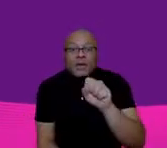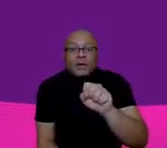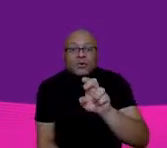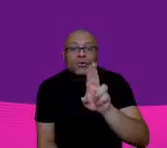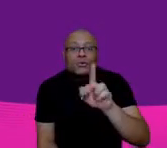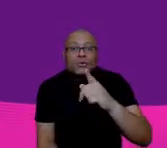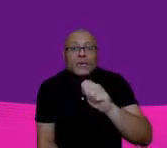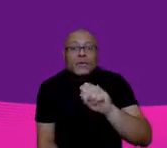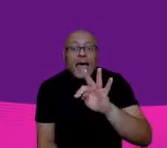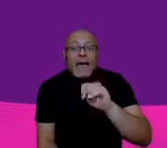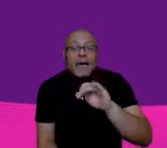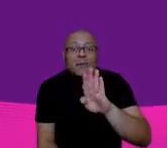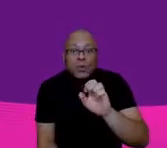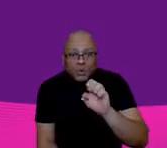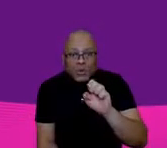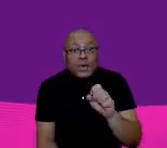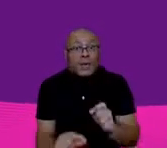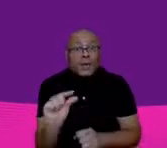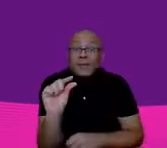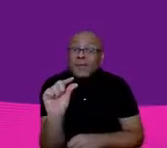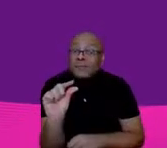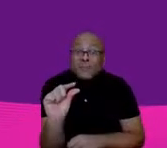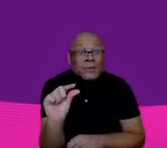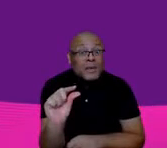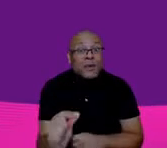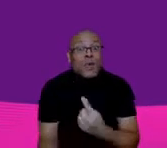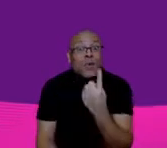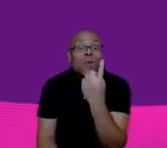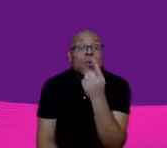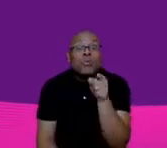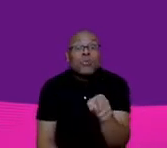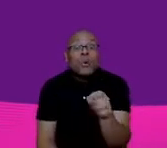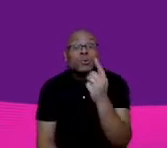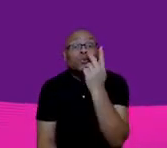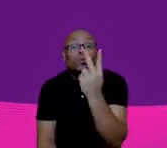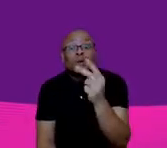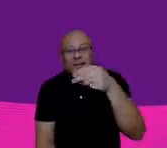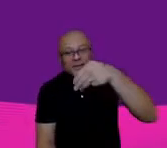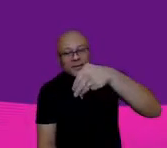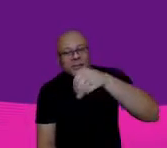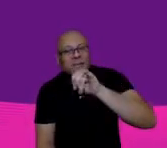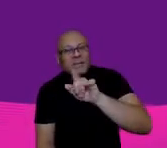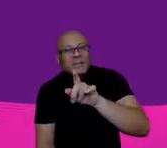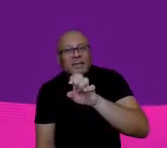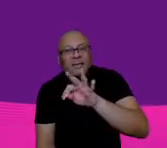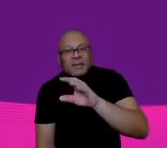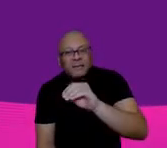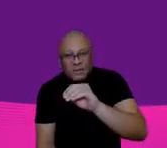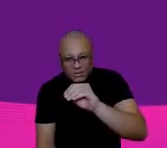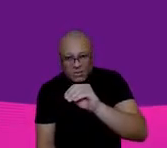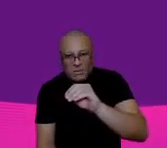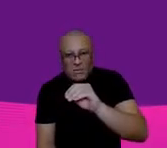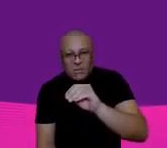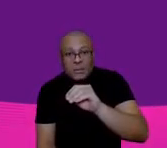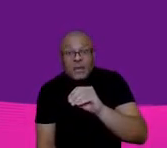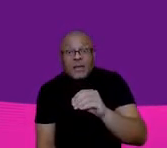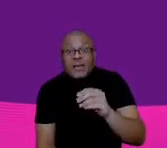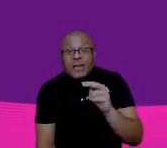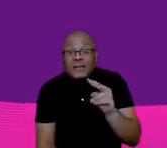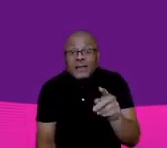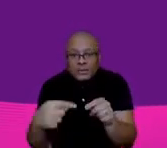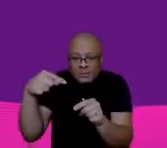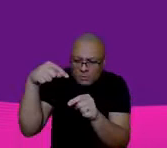o diâmetro do eletrodo é 1,2 milímetros. Aqui embaixo a substância é negra, aqui no cúbito. Então, se eu faço